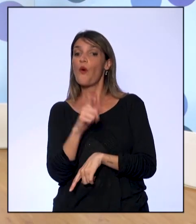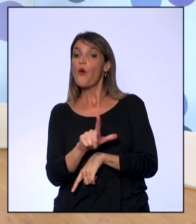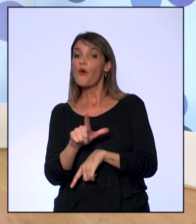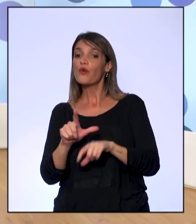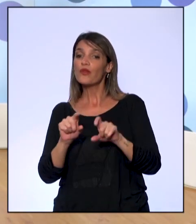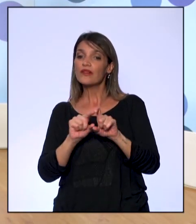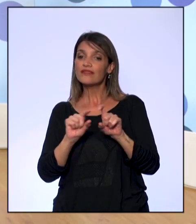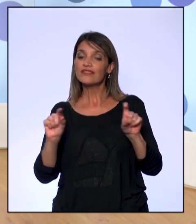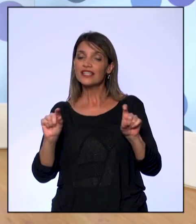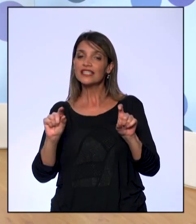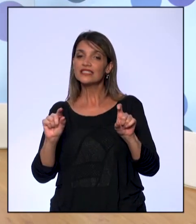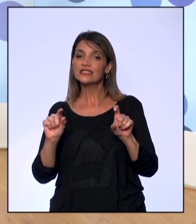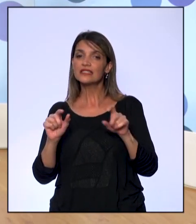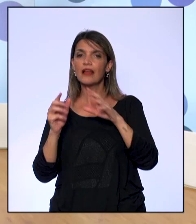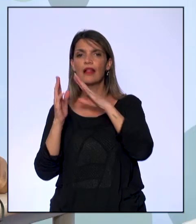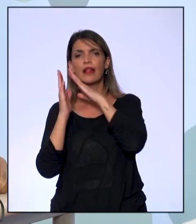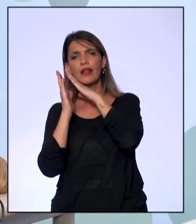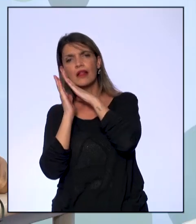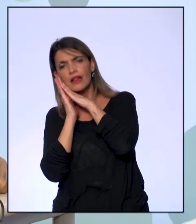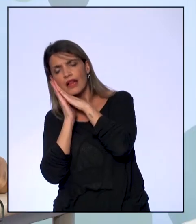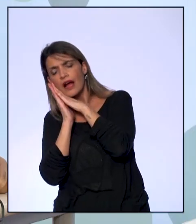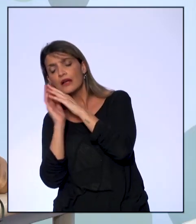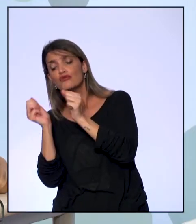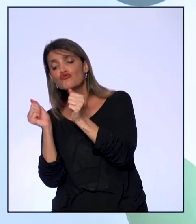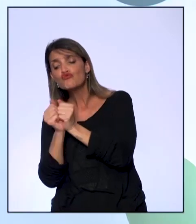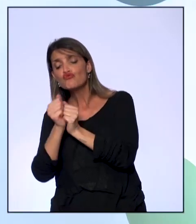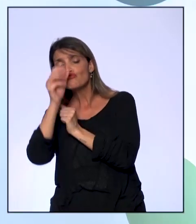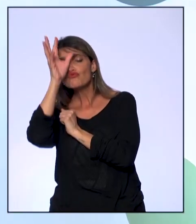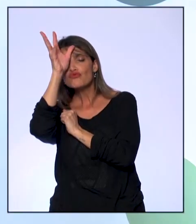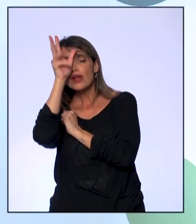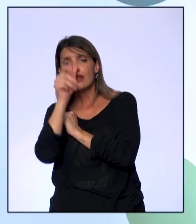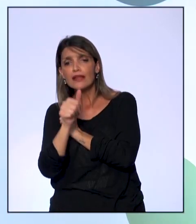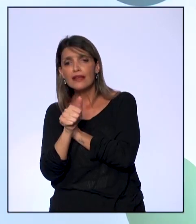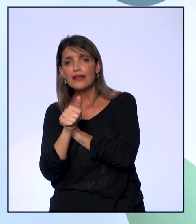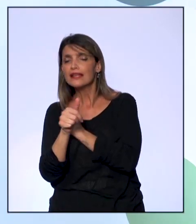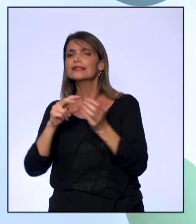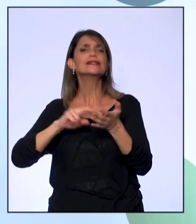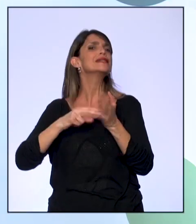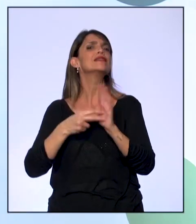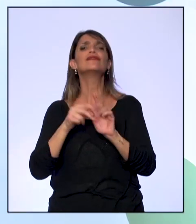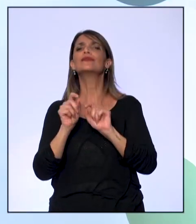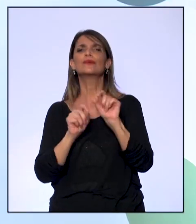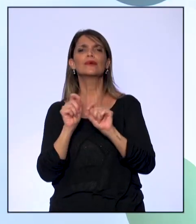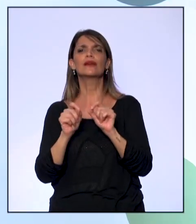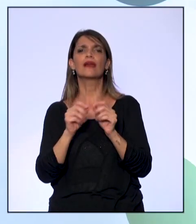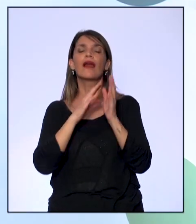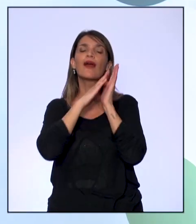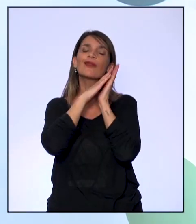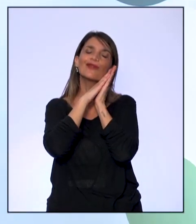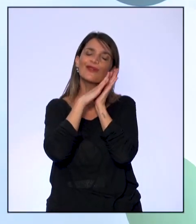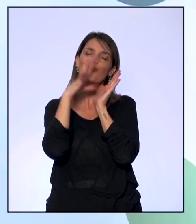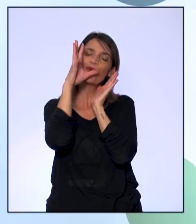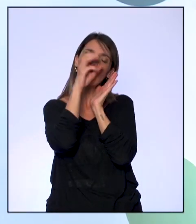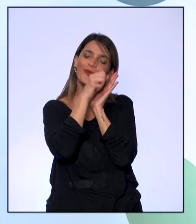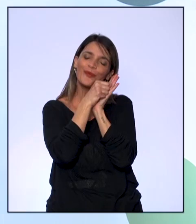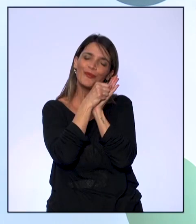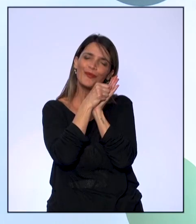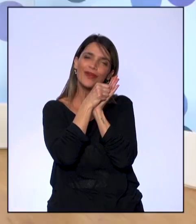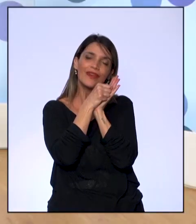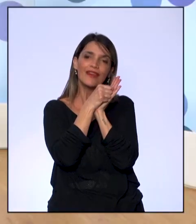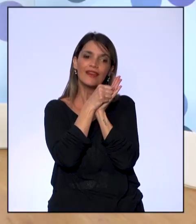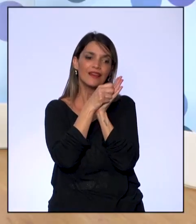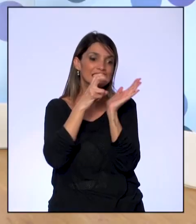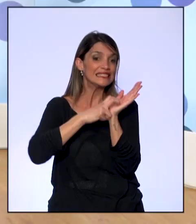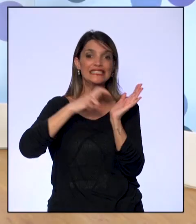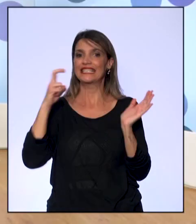significa deitar-se cedo minha avó falar muito isso viu é para falar que ela dormia com as galinhas talvez ela foi para casa por tava com a